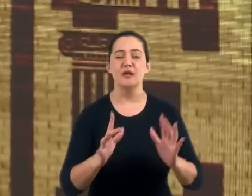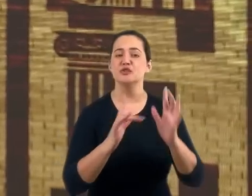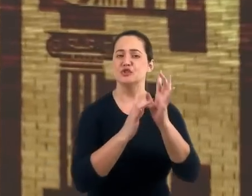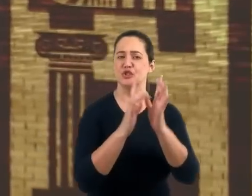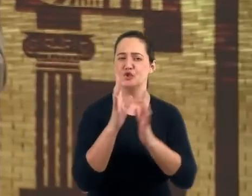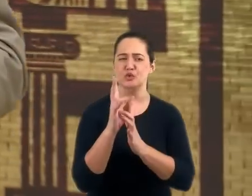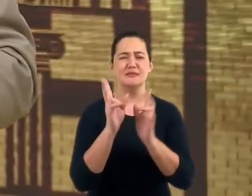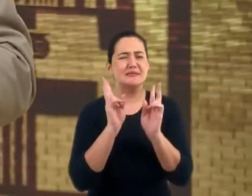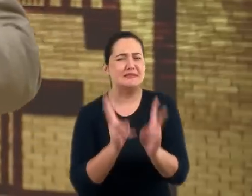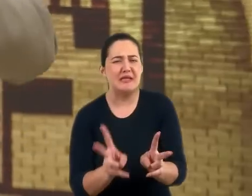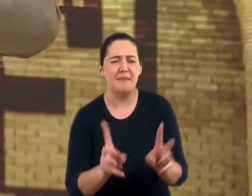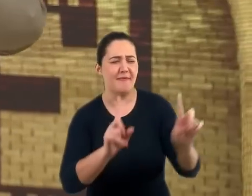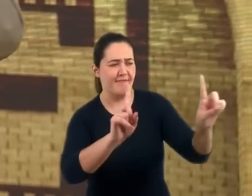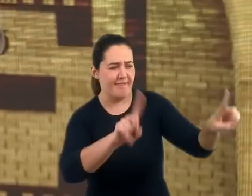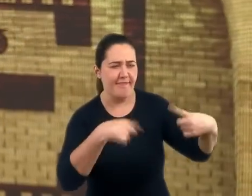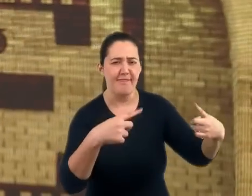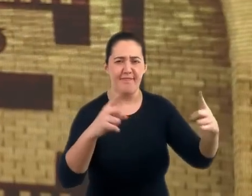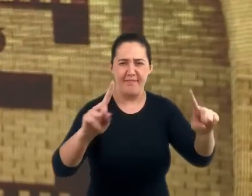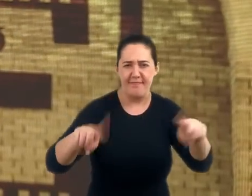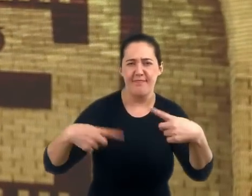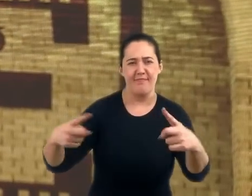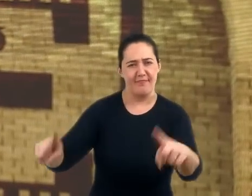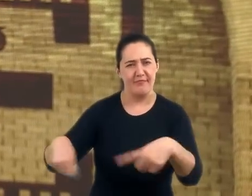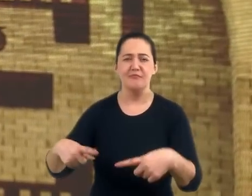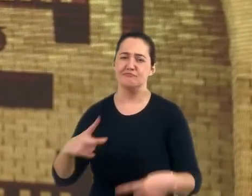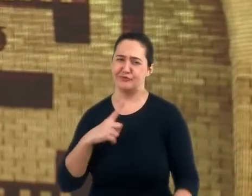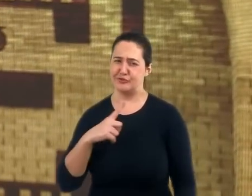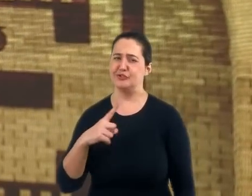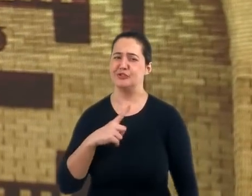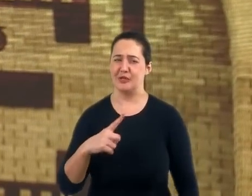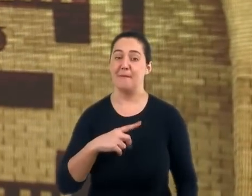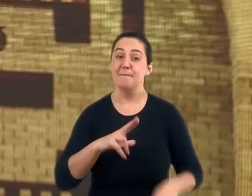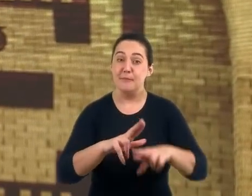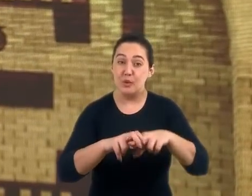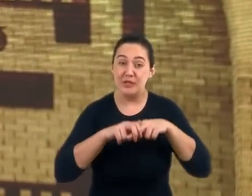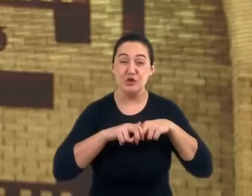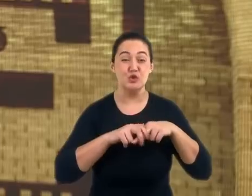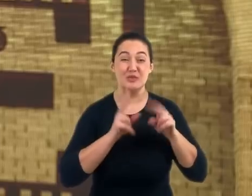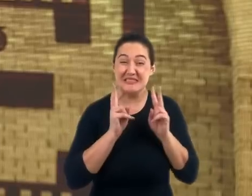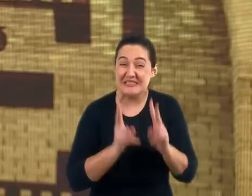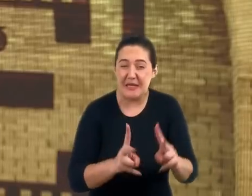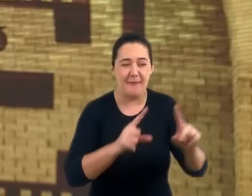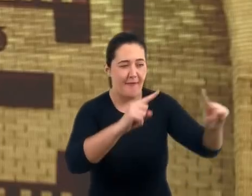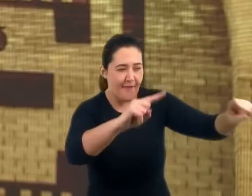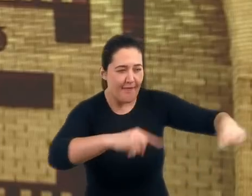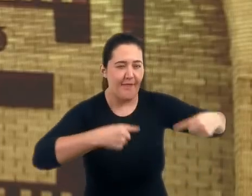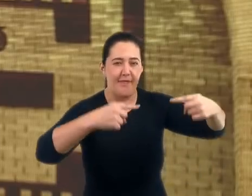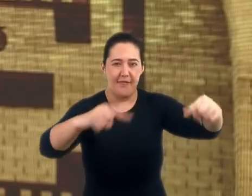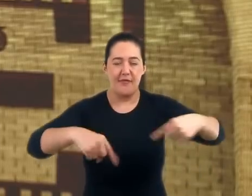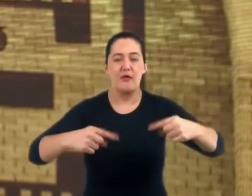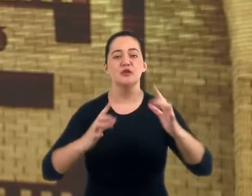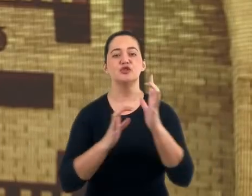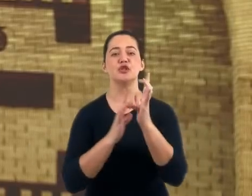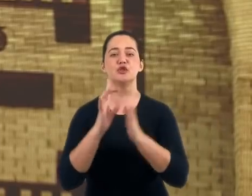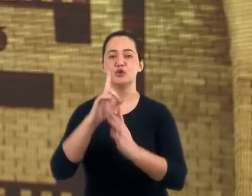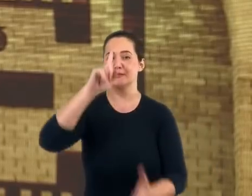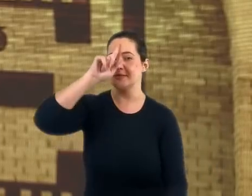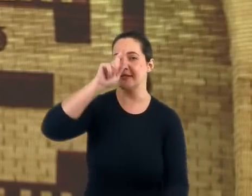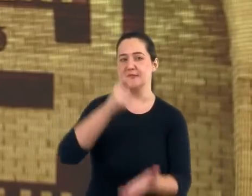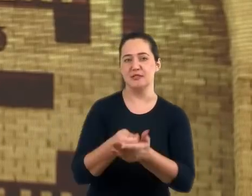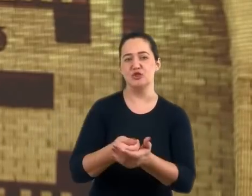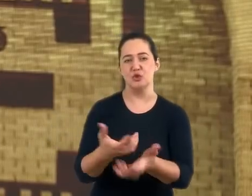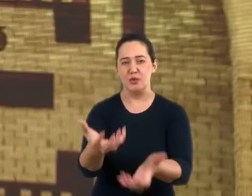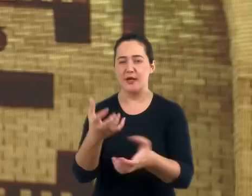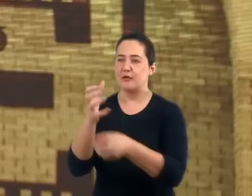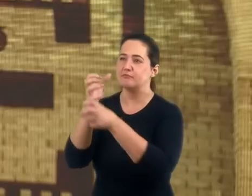Jesus foi muitas vezes confrontado com tentações, porém, em todas as circunstâncias, ele escolheu ser